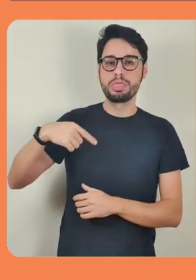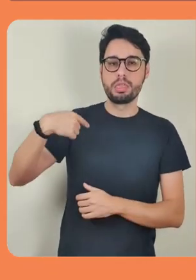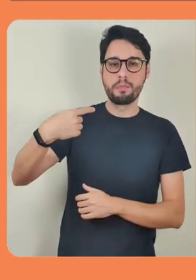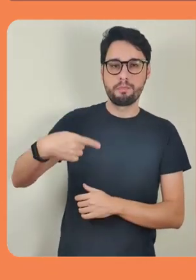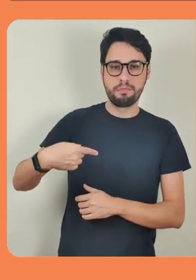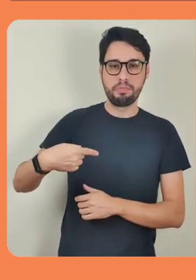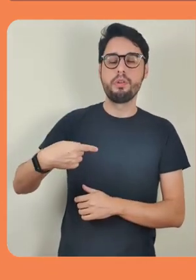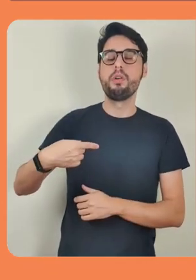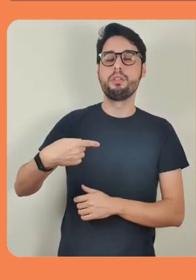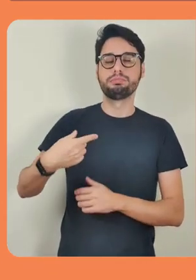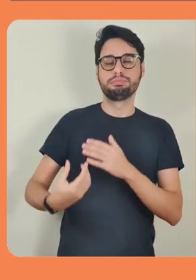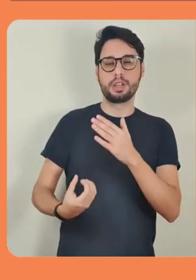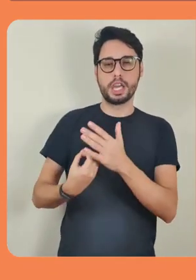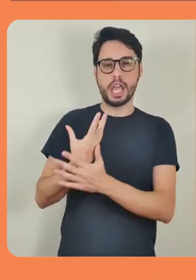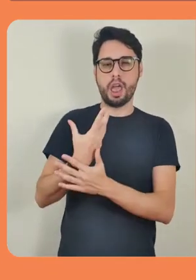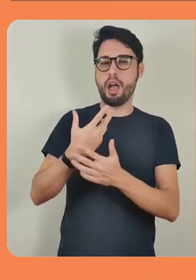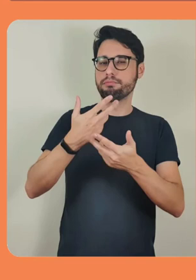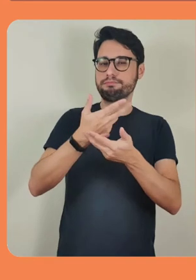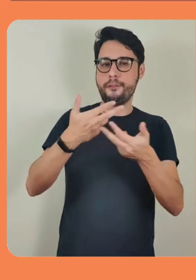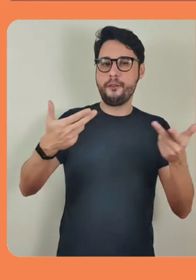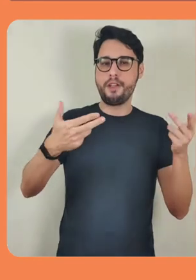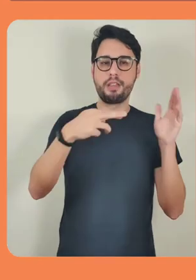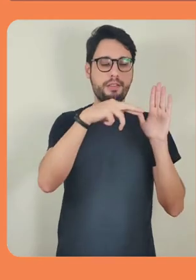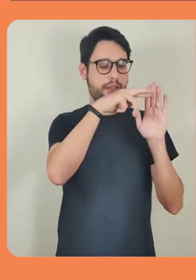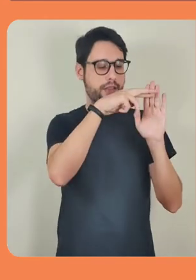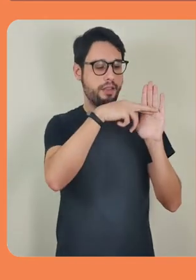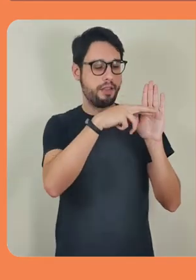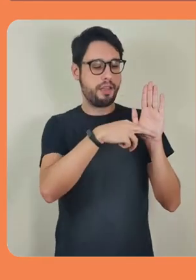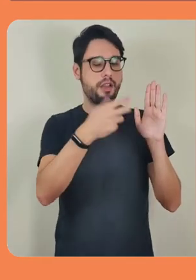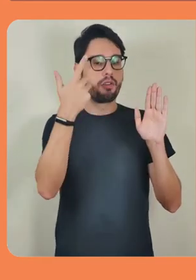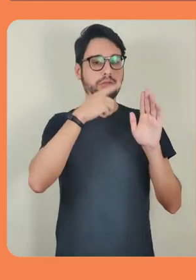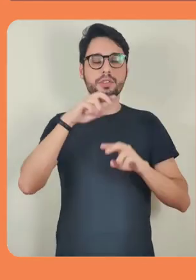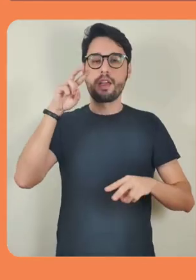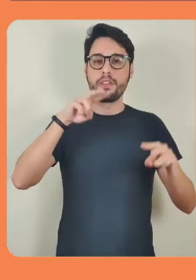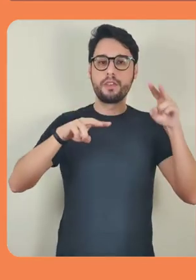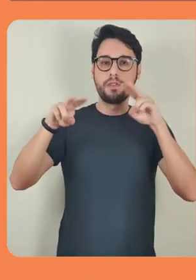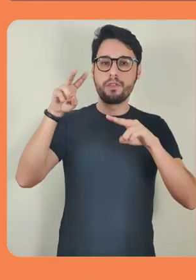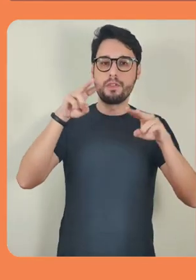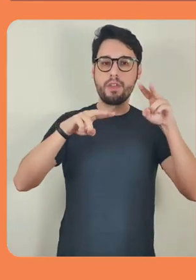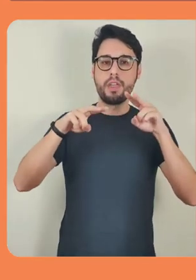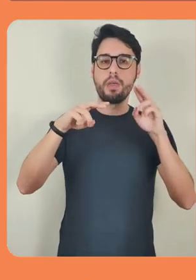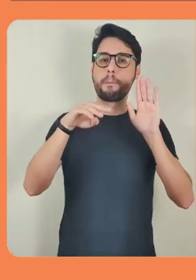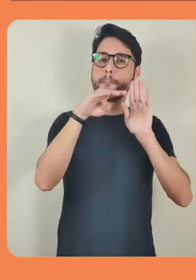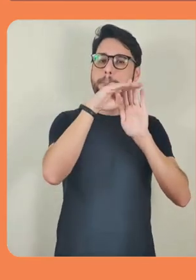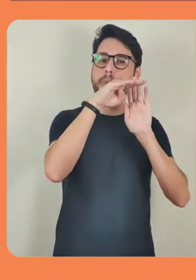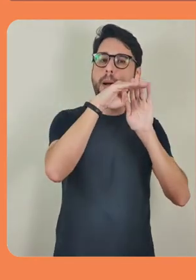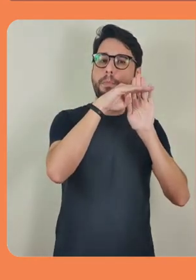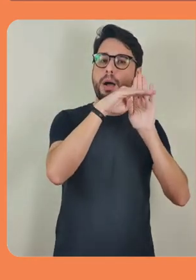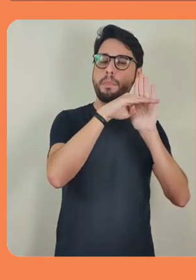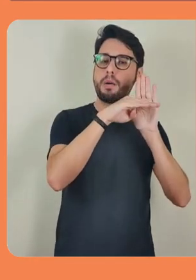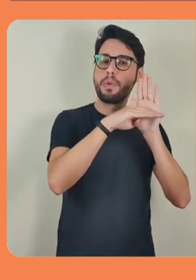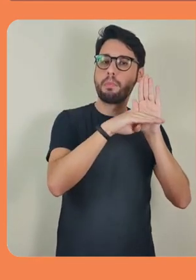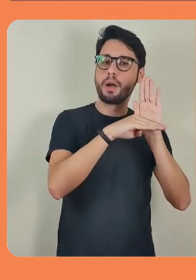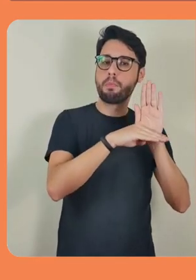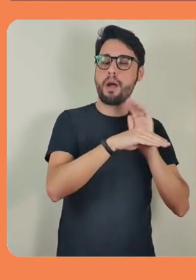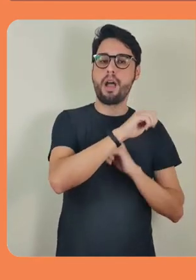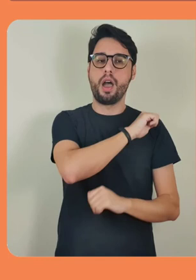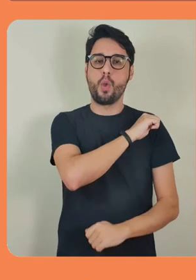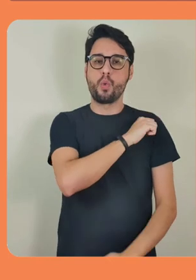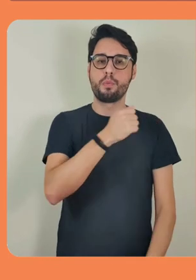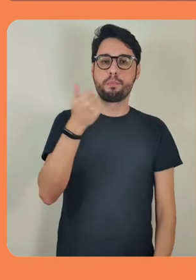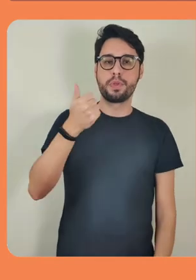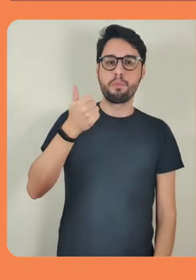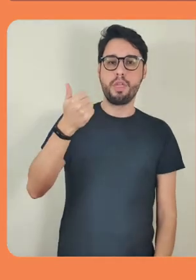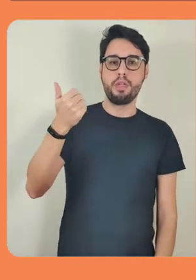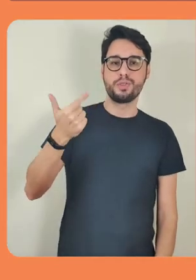certo bom depois de criar todas as suas regras você poderá visualizar o rei o